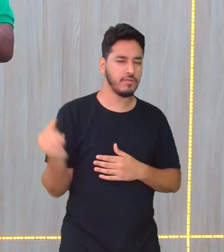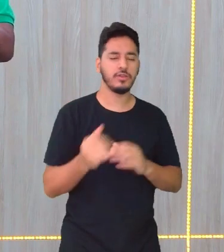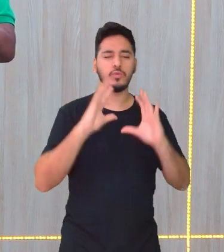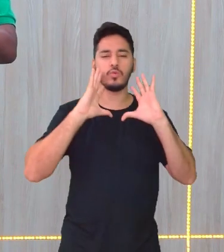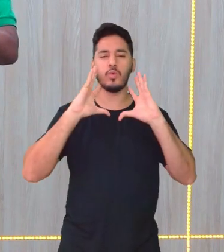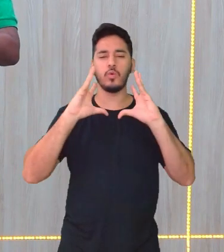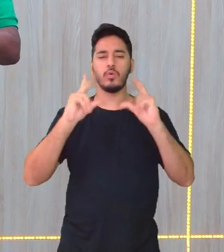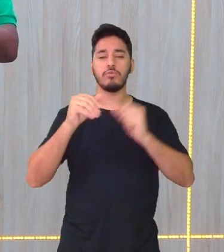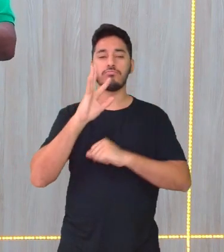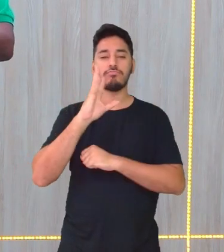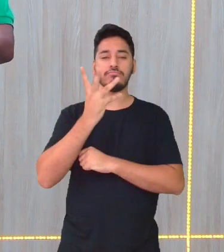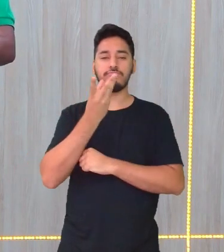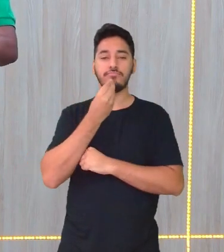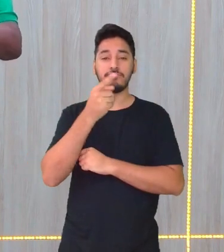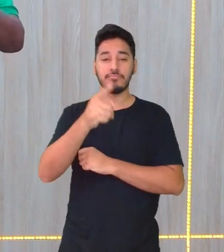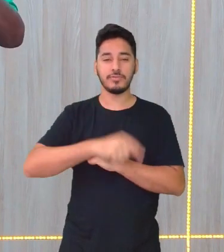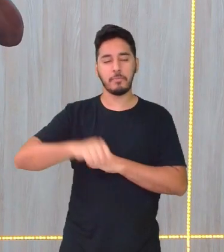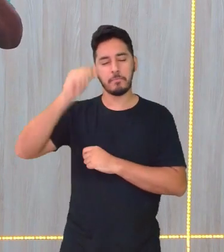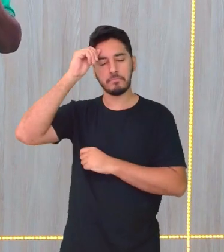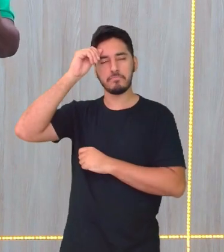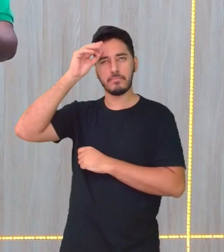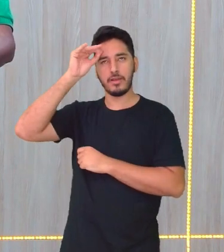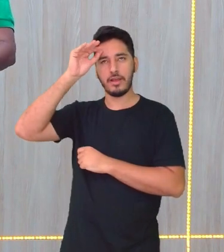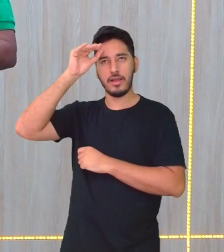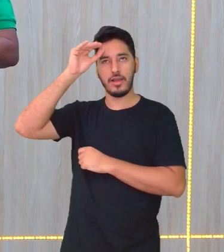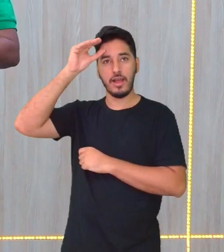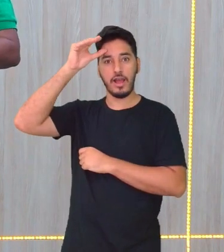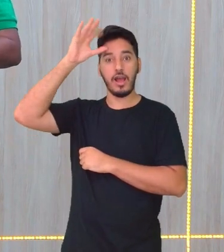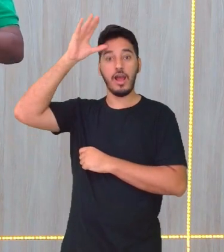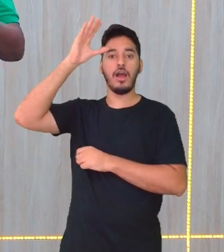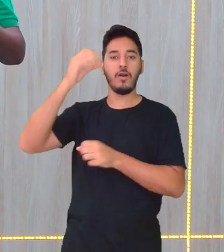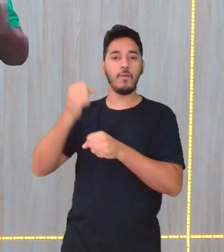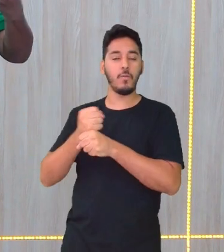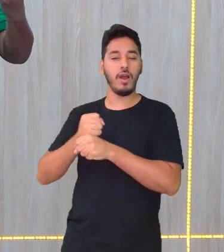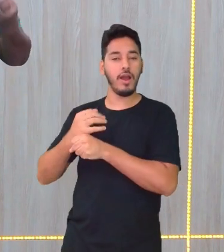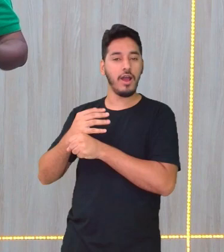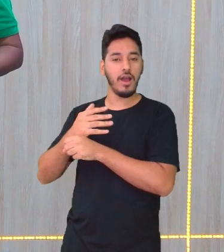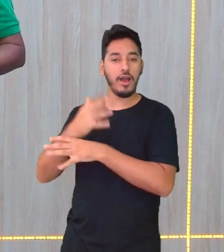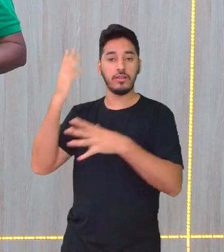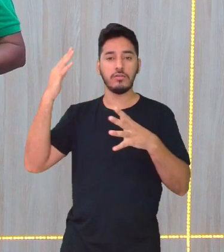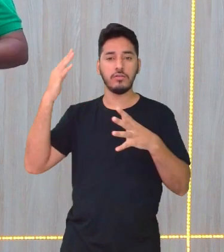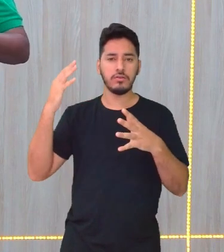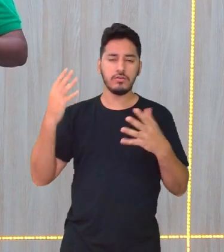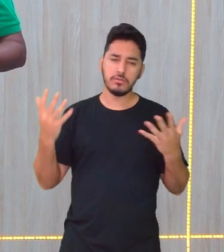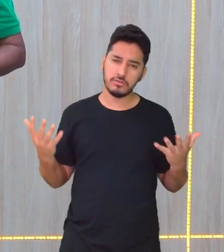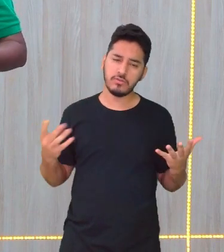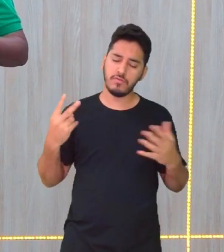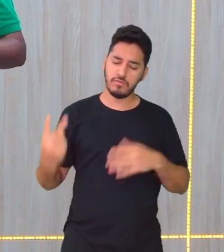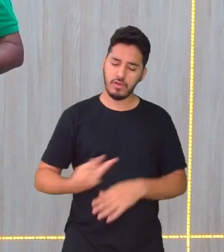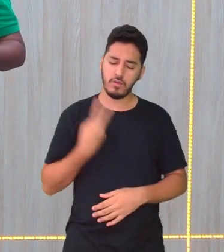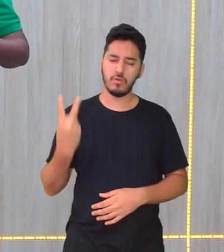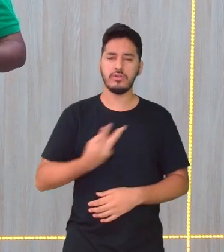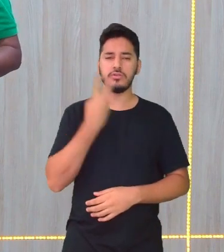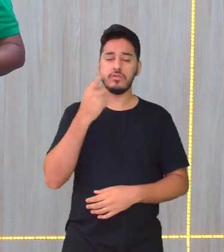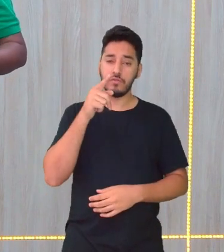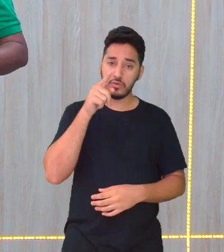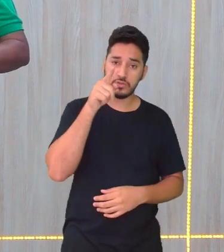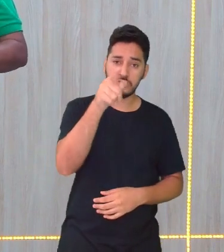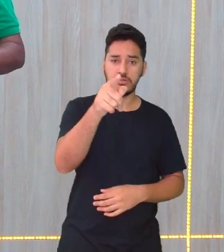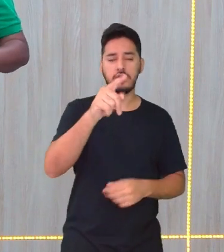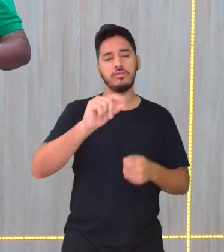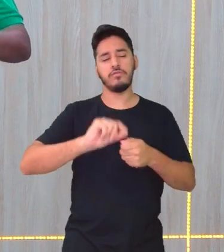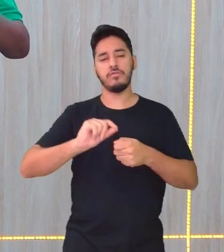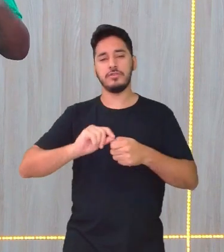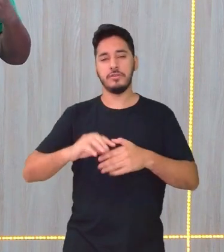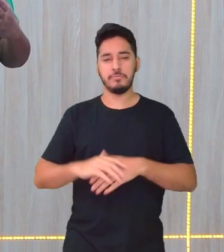todo esse conhecimento que você adquiriu durante todo o ano e se valorize. É você que tem que